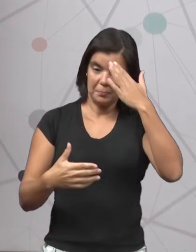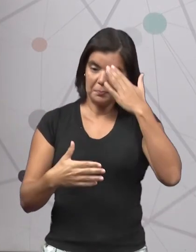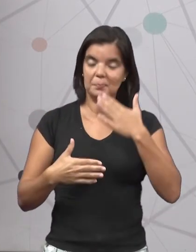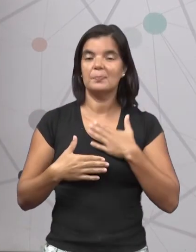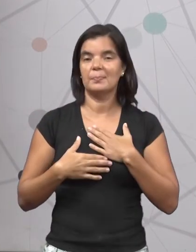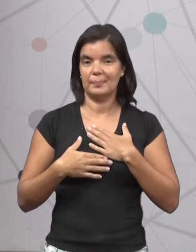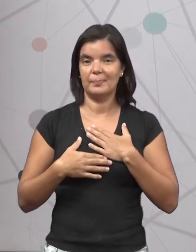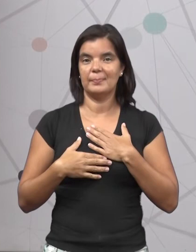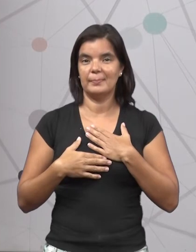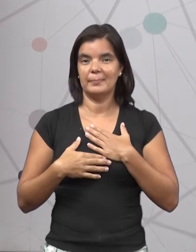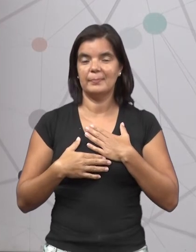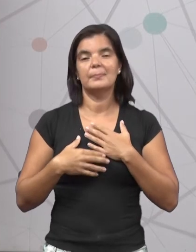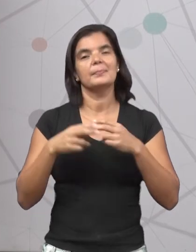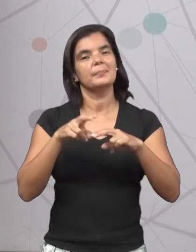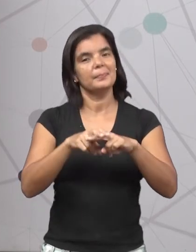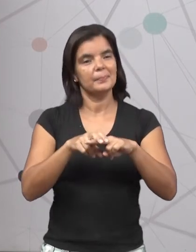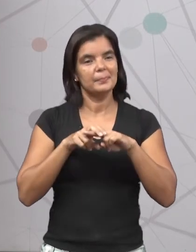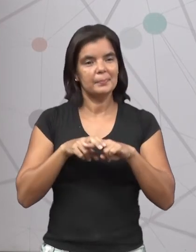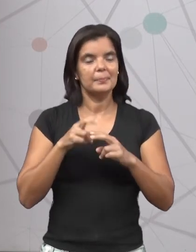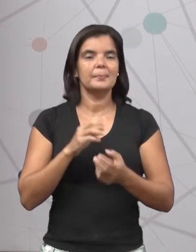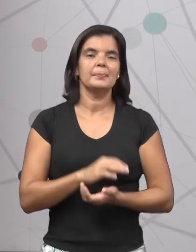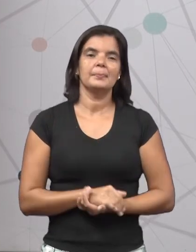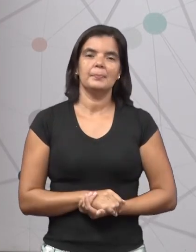partes do corpo. Por isso,